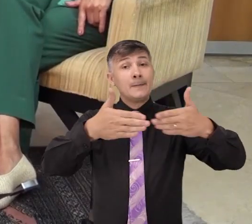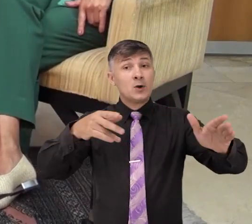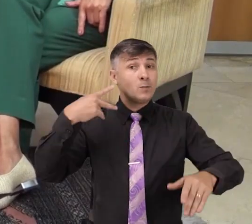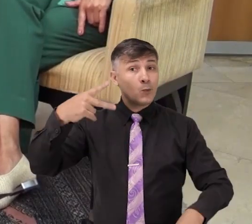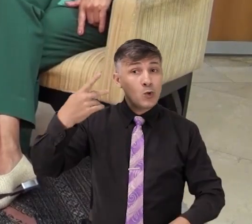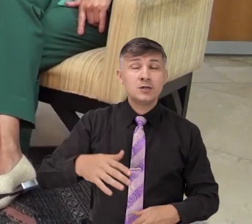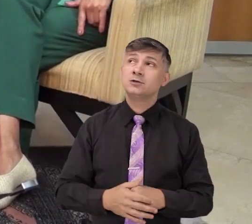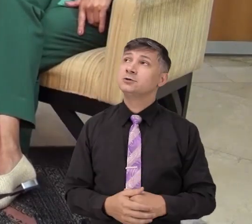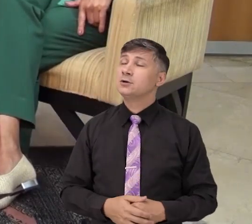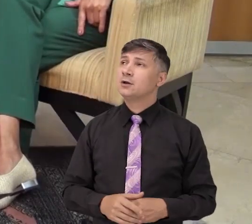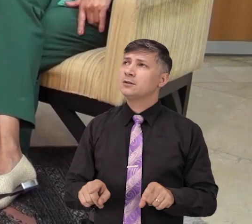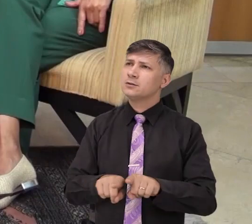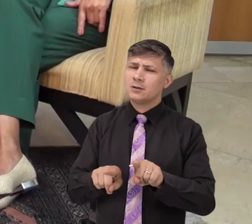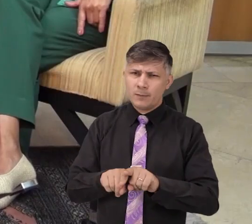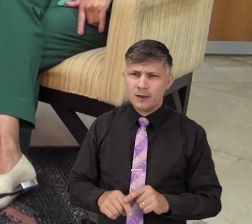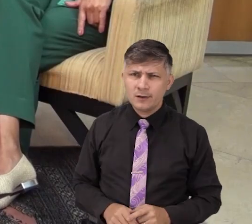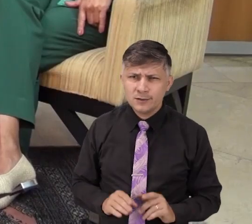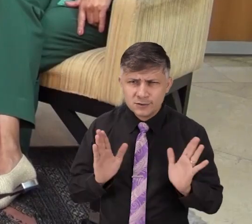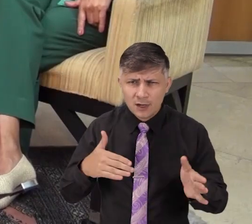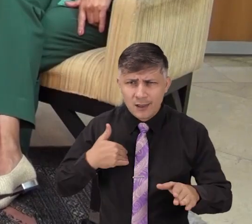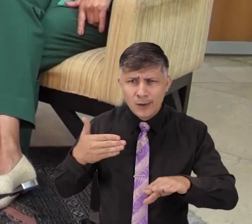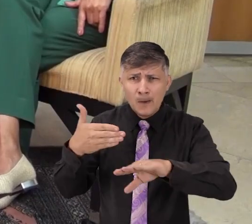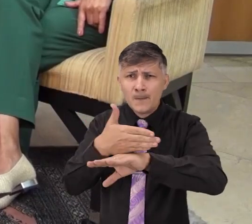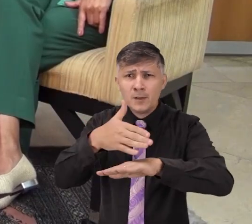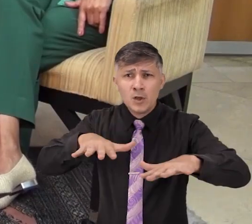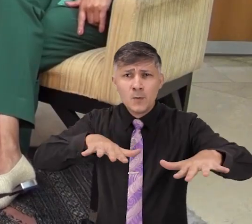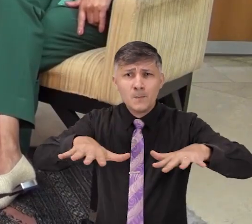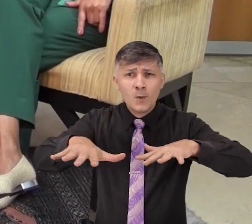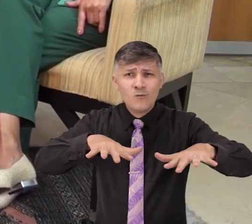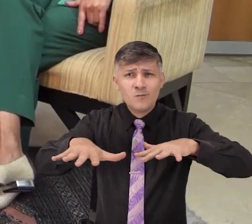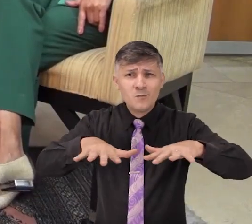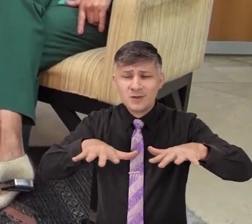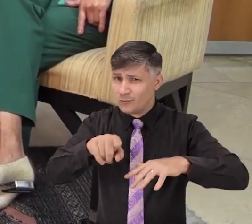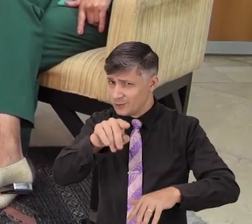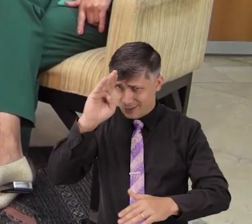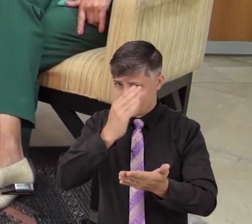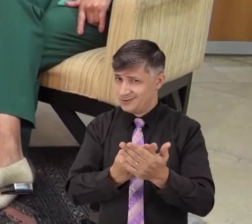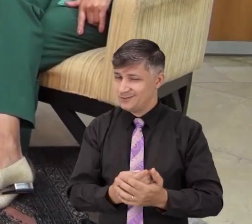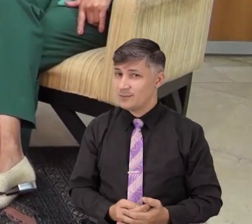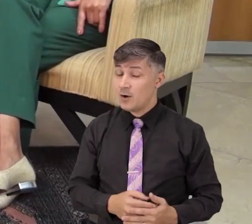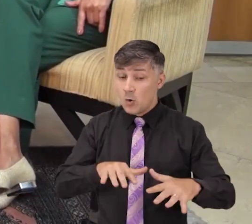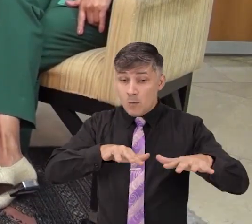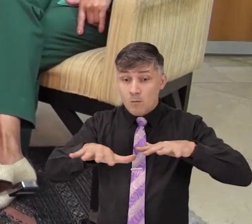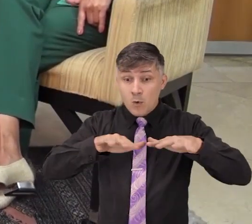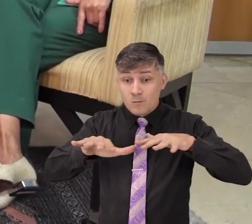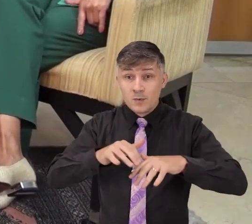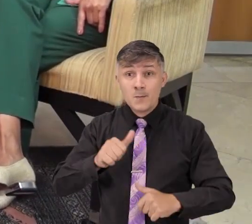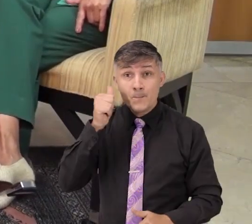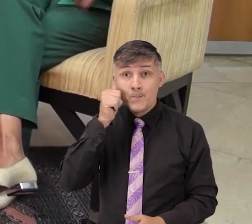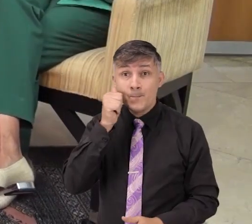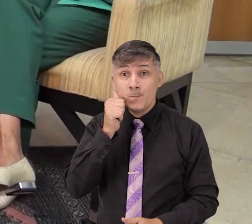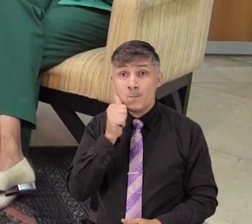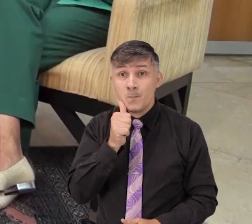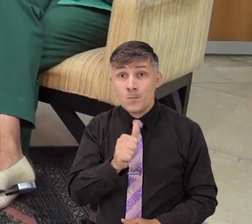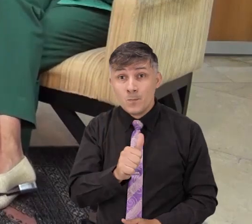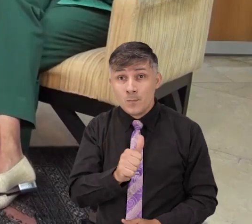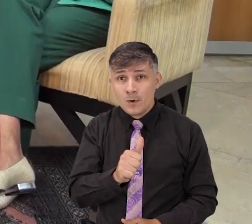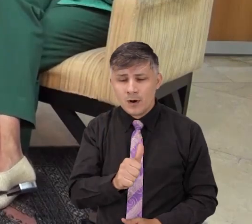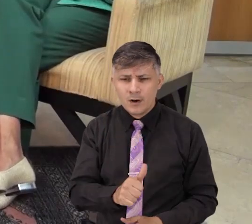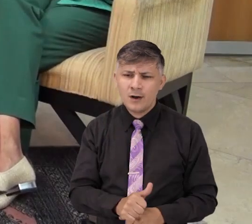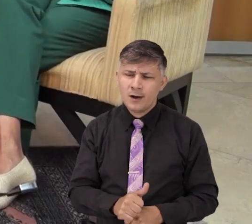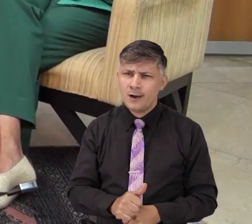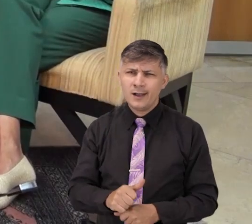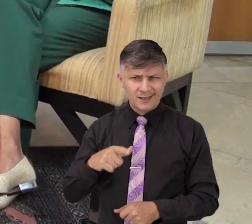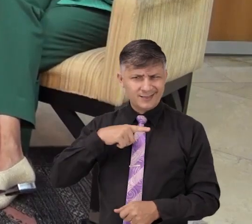política, com a rede... Aliás, eu fiz parte do movimento, gente, vocês não vão acreditar, movimento feminino